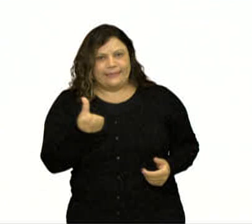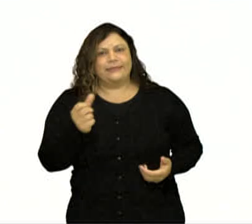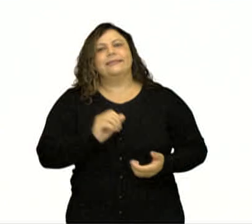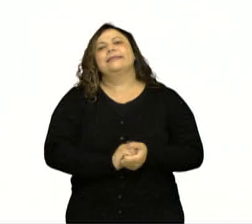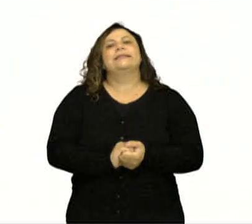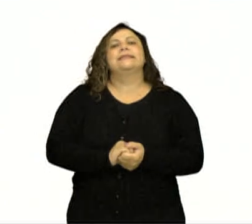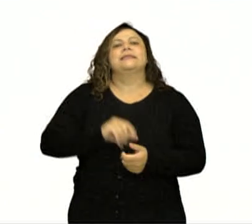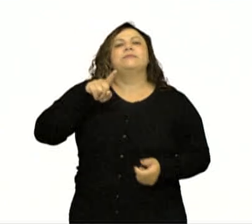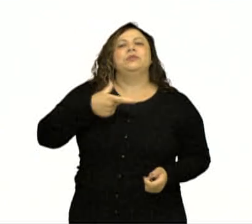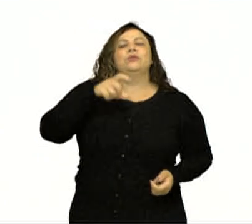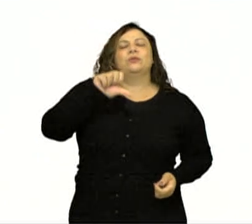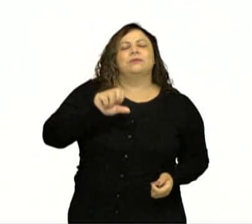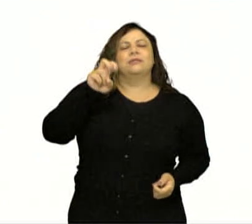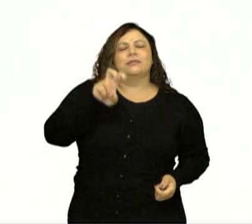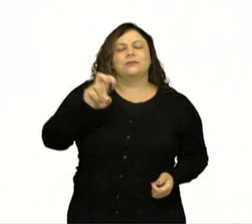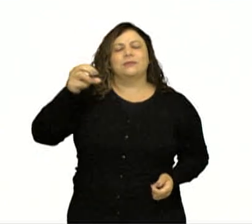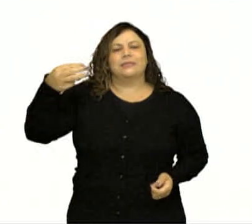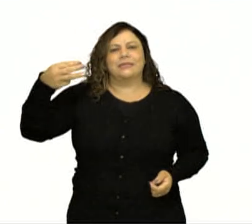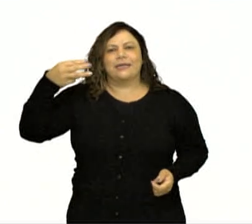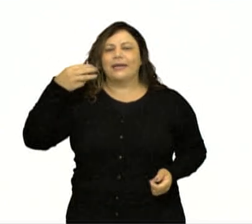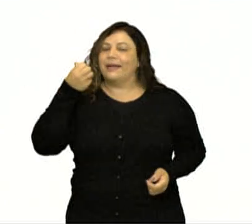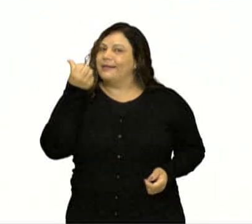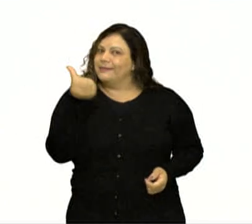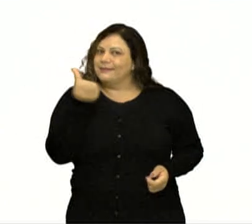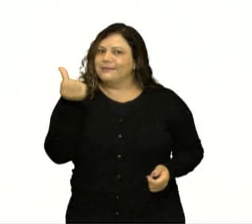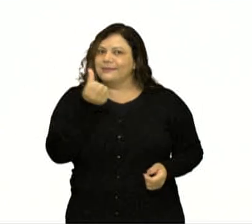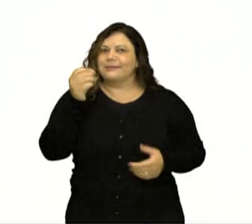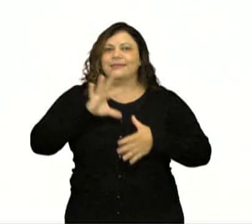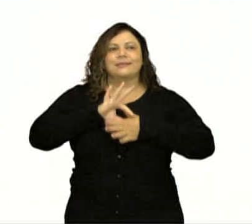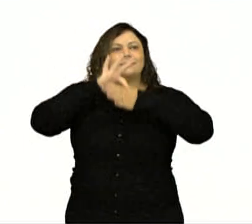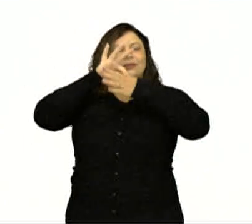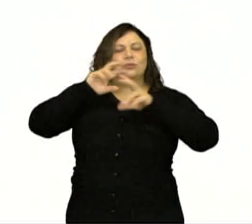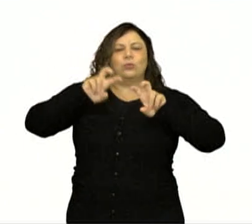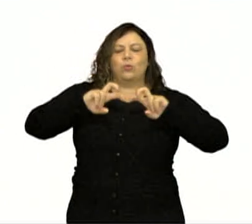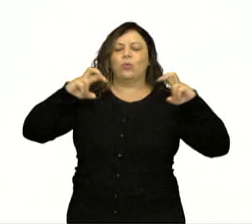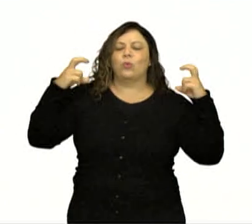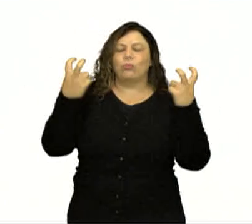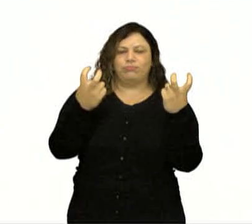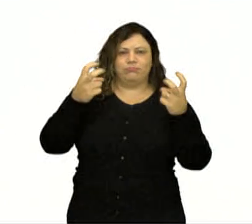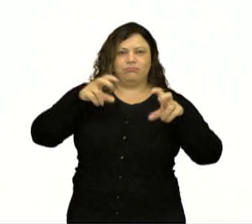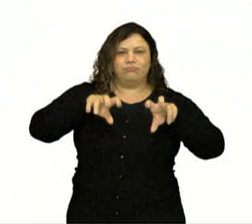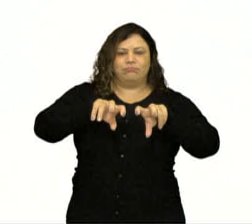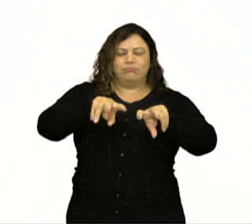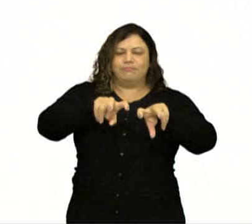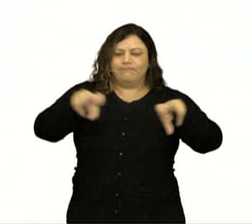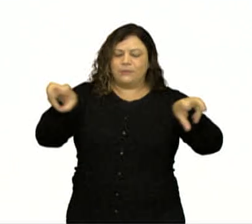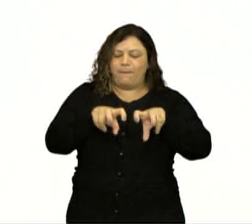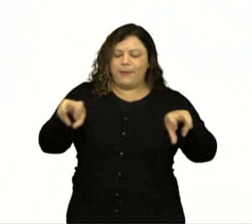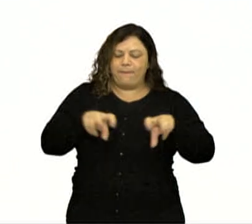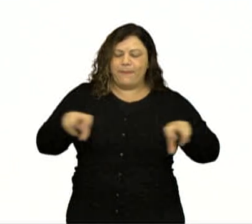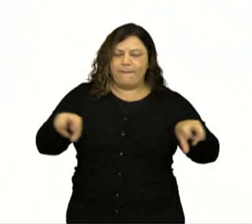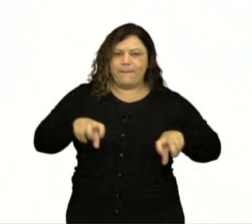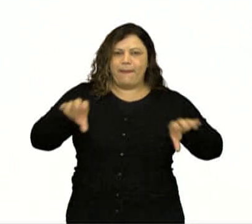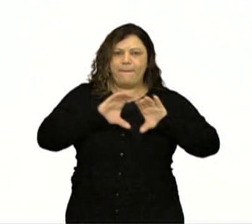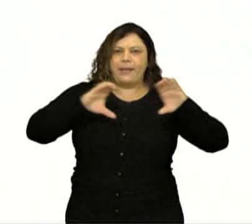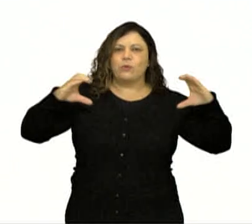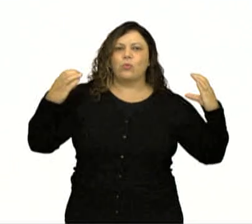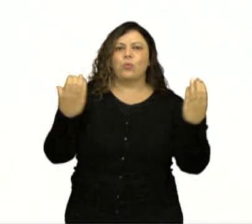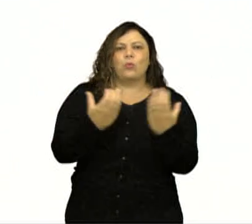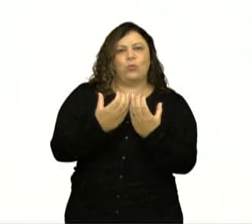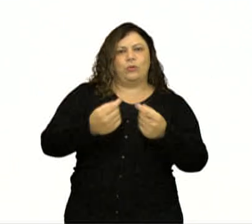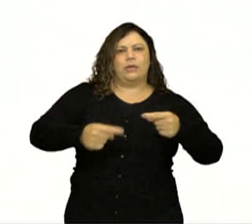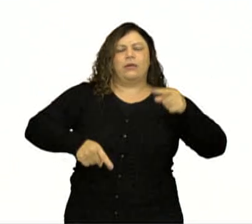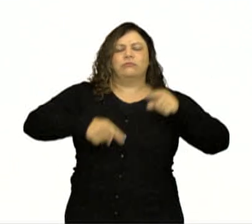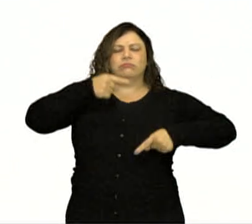que liderava a União Soviética. O Nikita Khrushchev ao centro está informando a todos